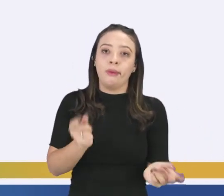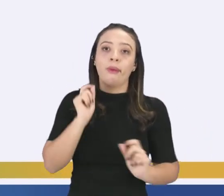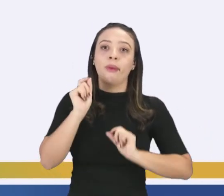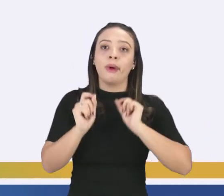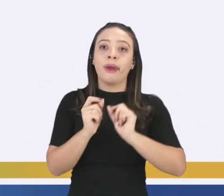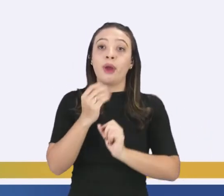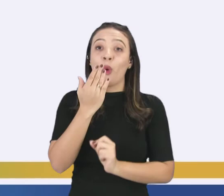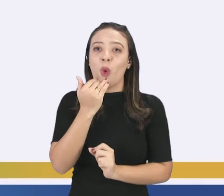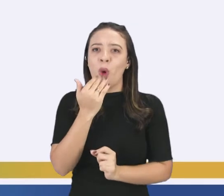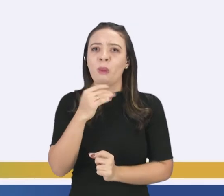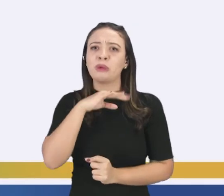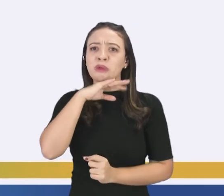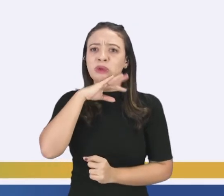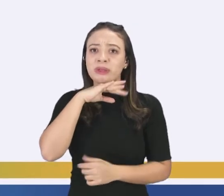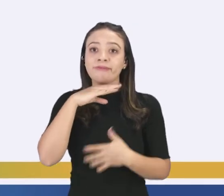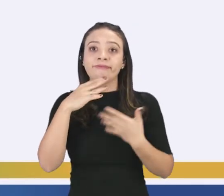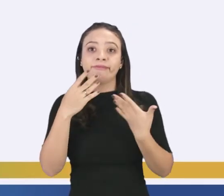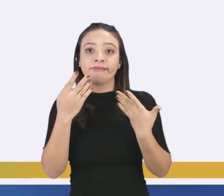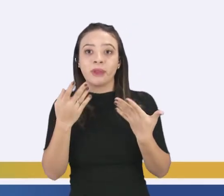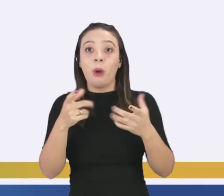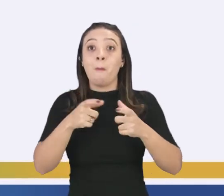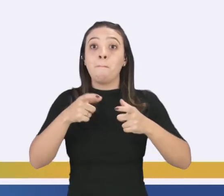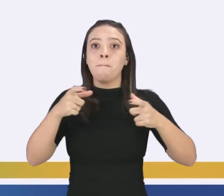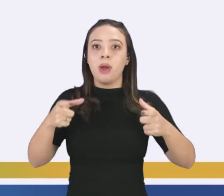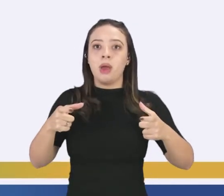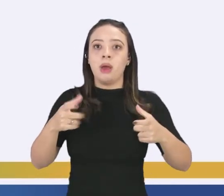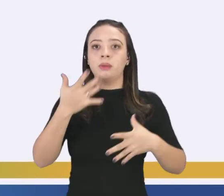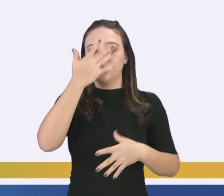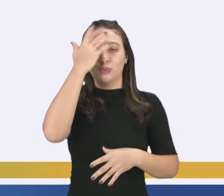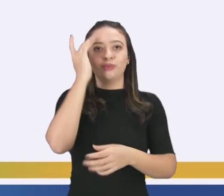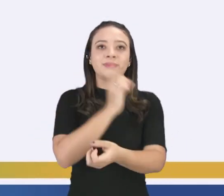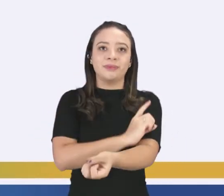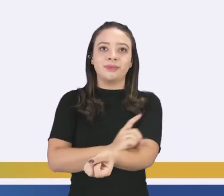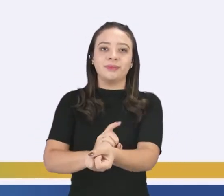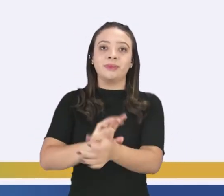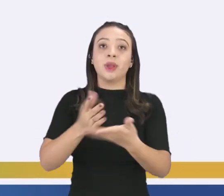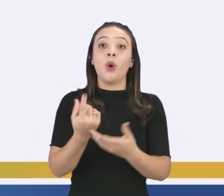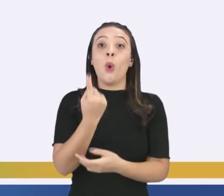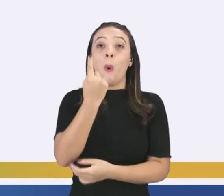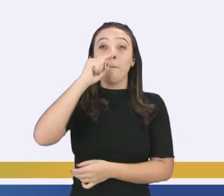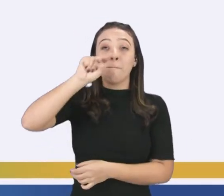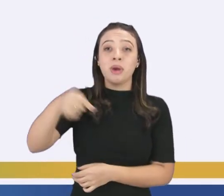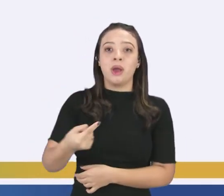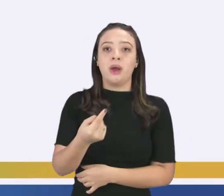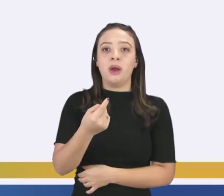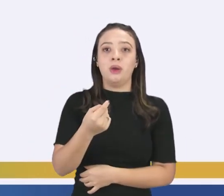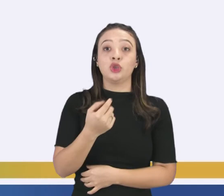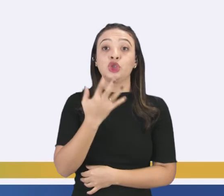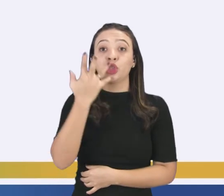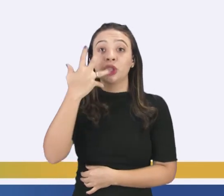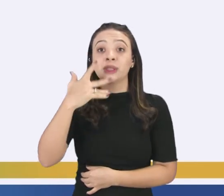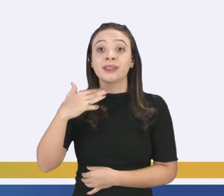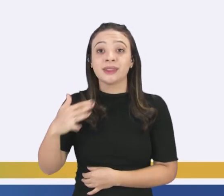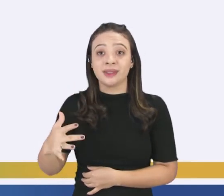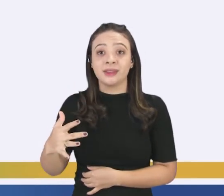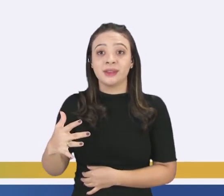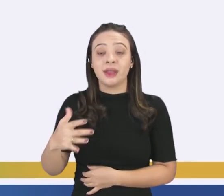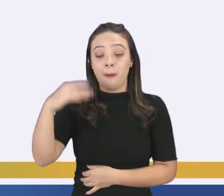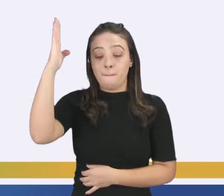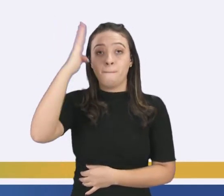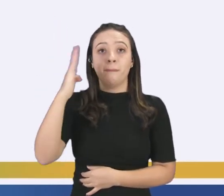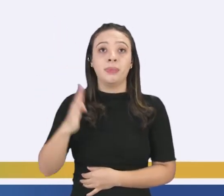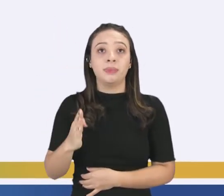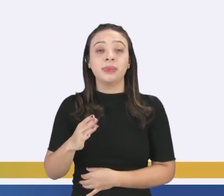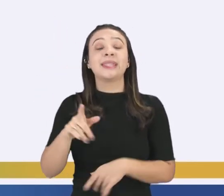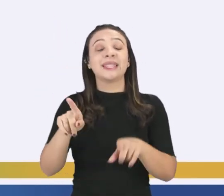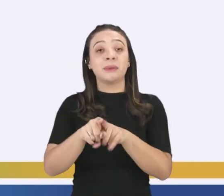então isso há um aumento, né? 1 milhão de crianças e adolescentes brasileiras são diabéticos. 1